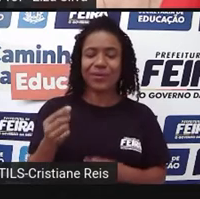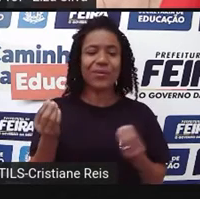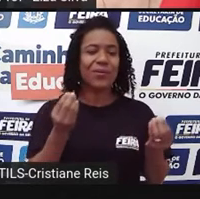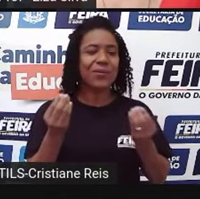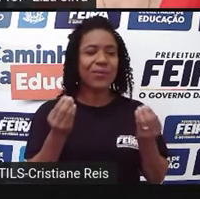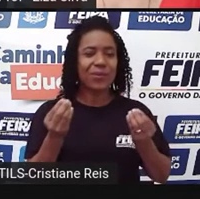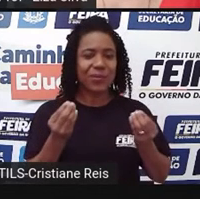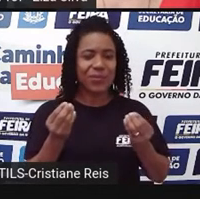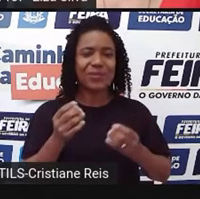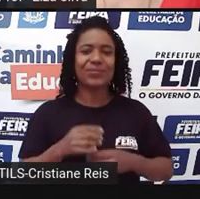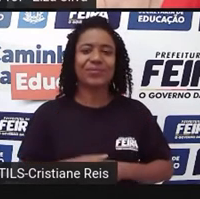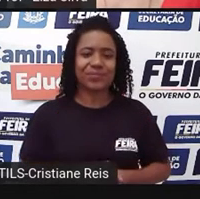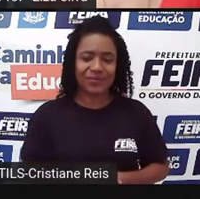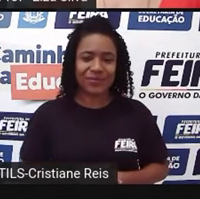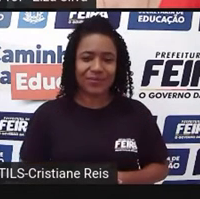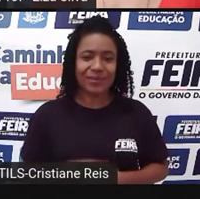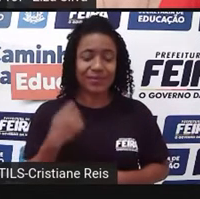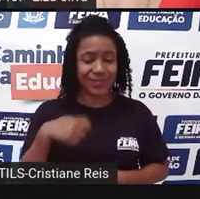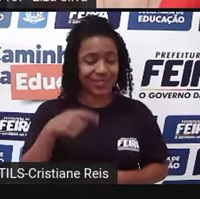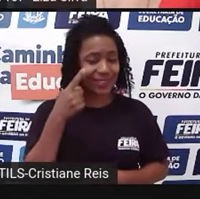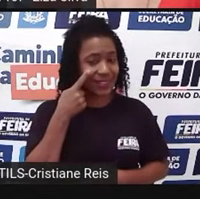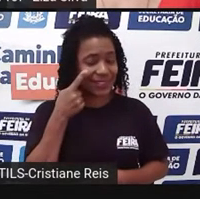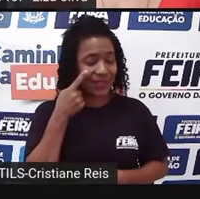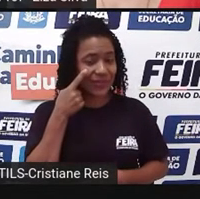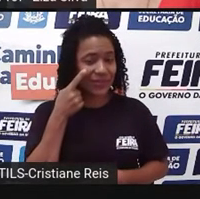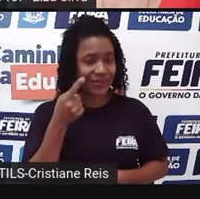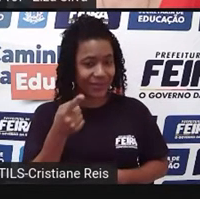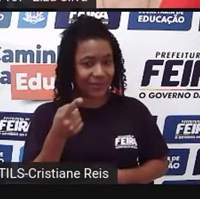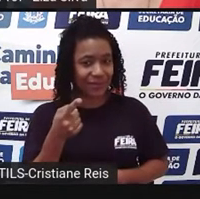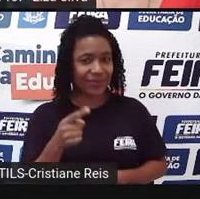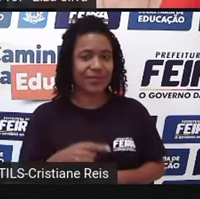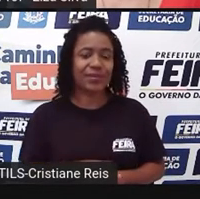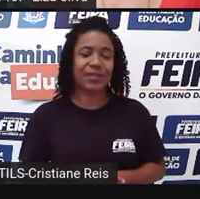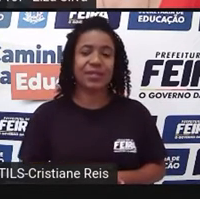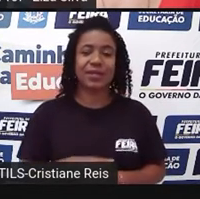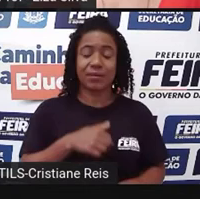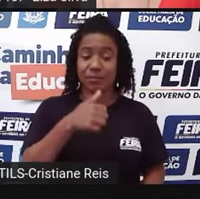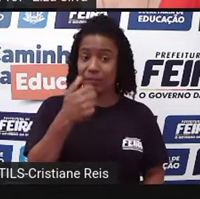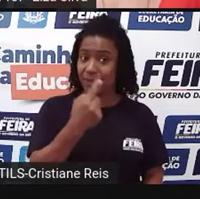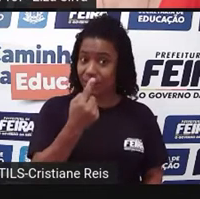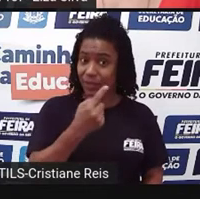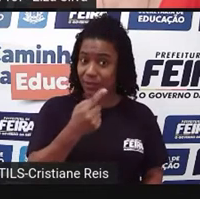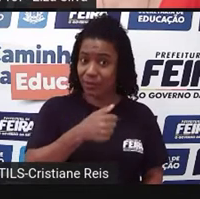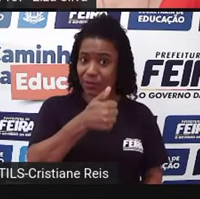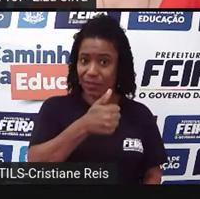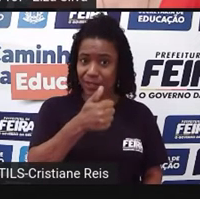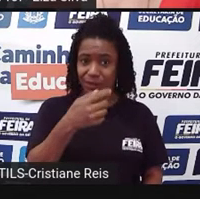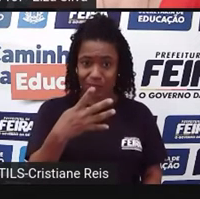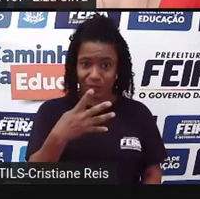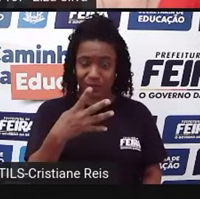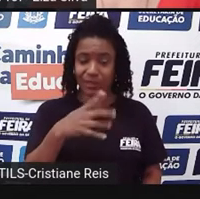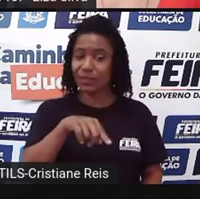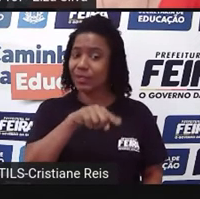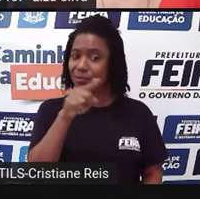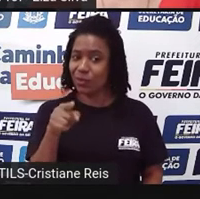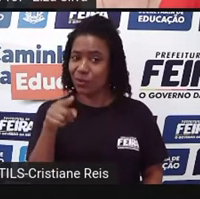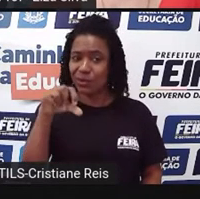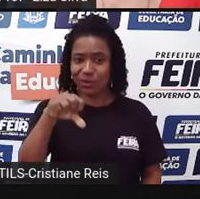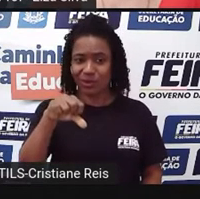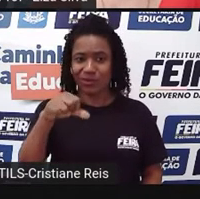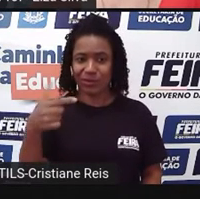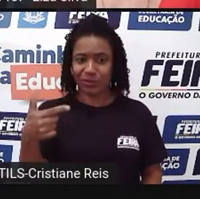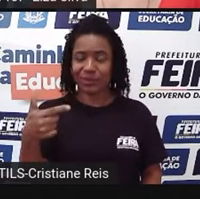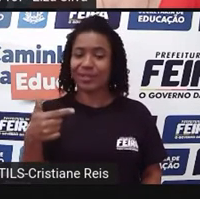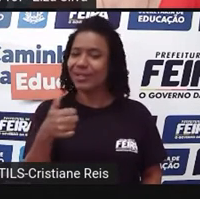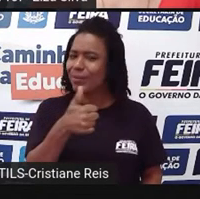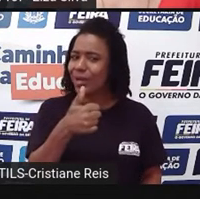você deve ler as dezenas então primeiro 14 depois do 92 então 14